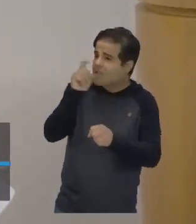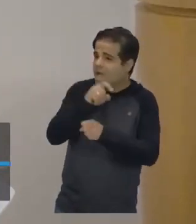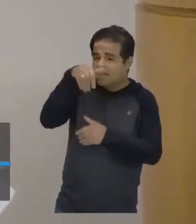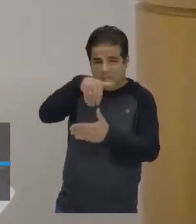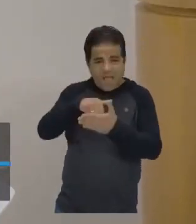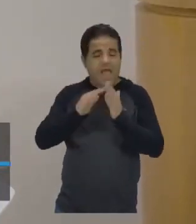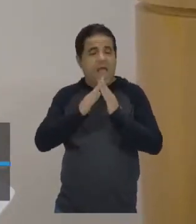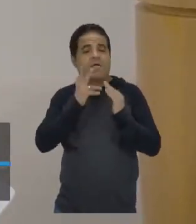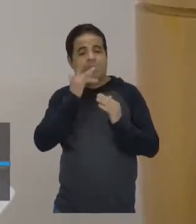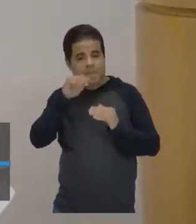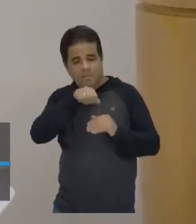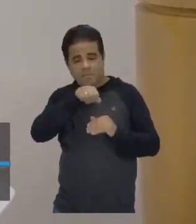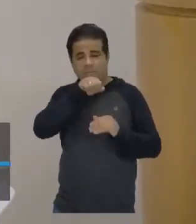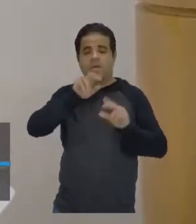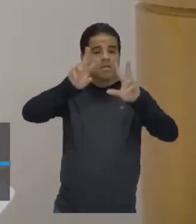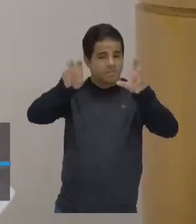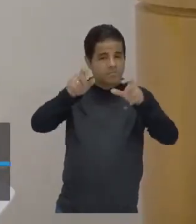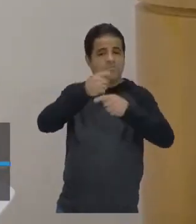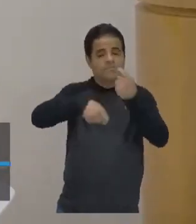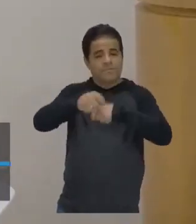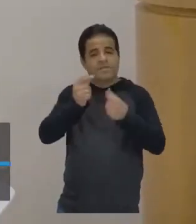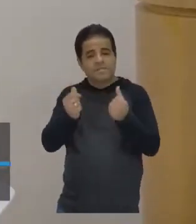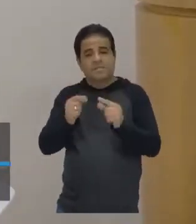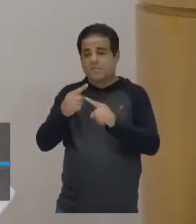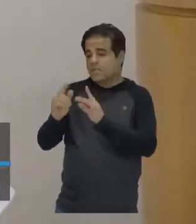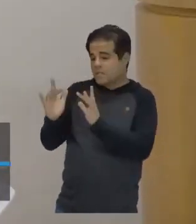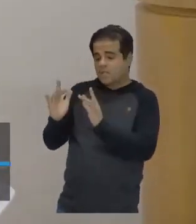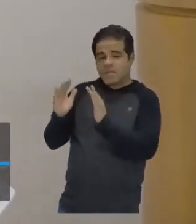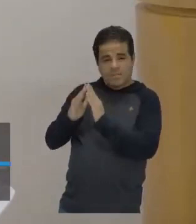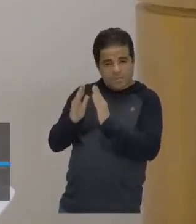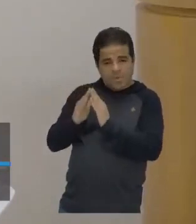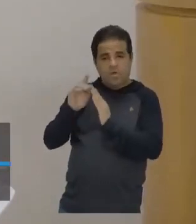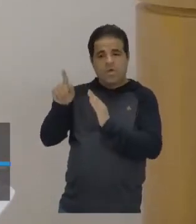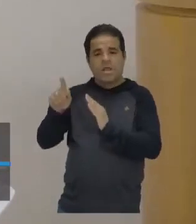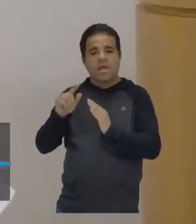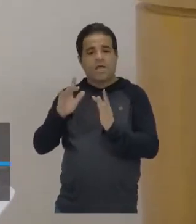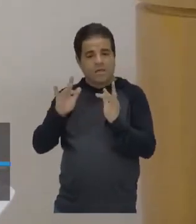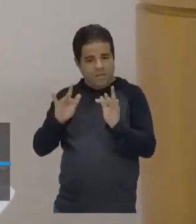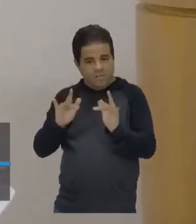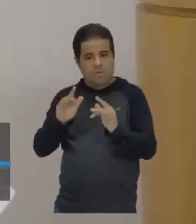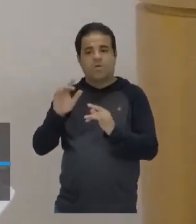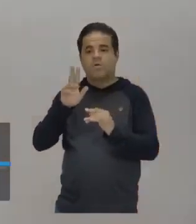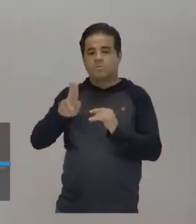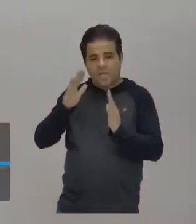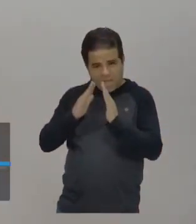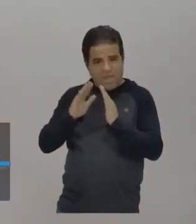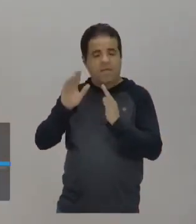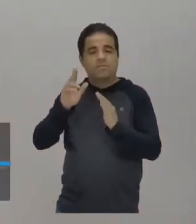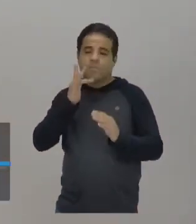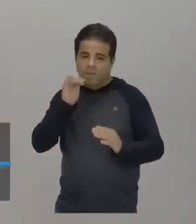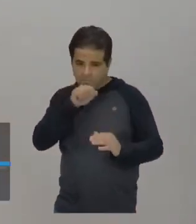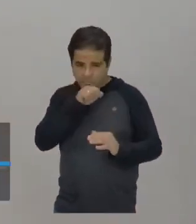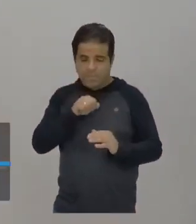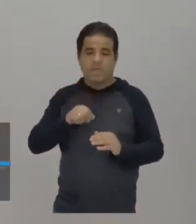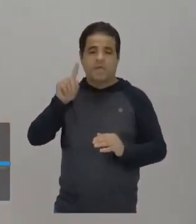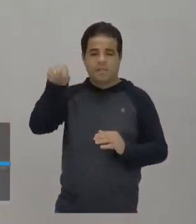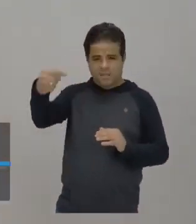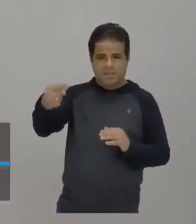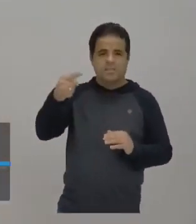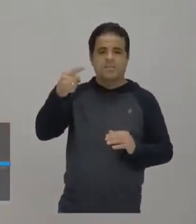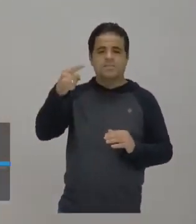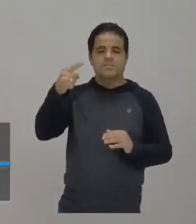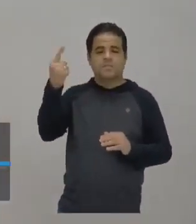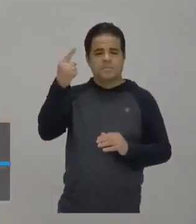muito em questão de situação financeira, porque namoram na casa dos pais. Olha só, tem uma coisa importante. Na terça-feira,